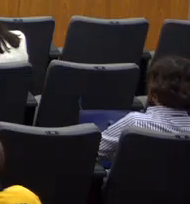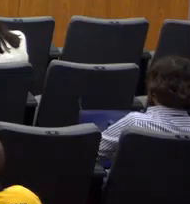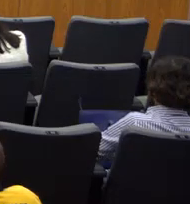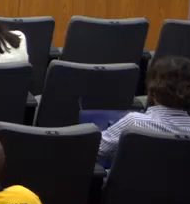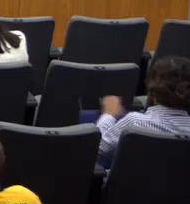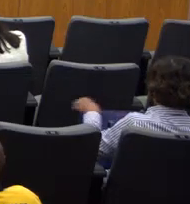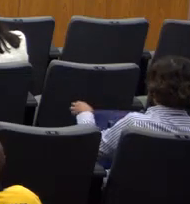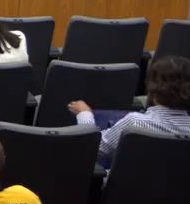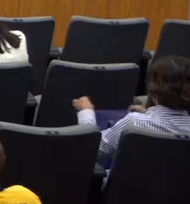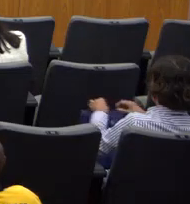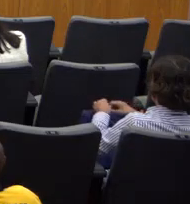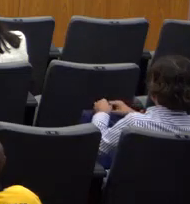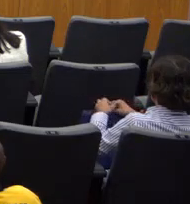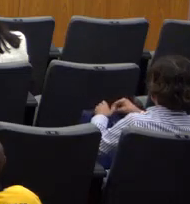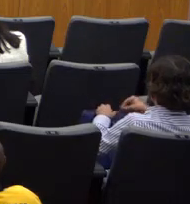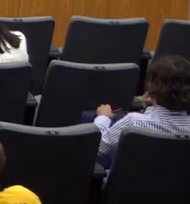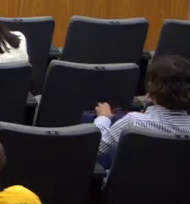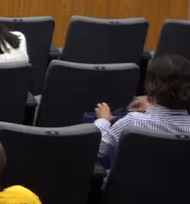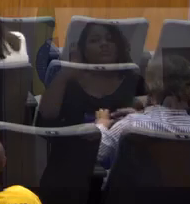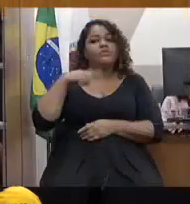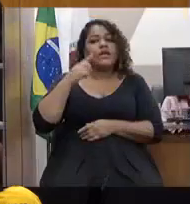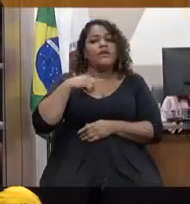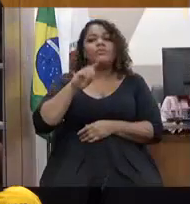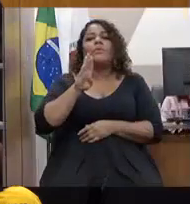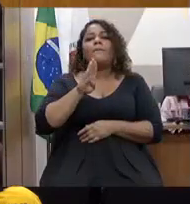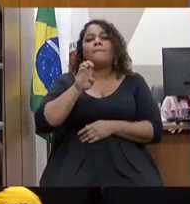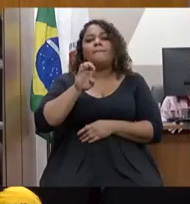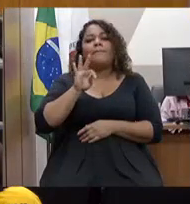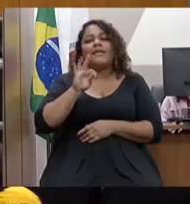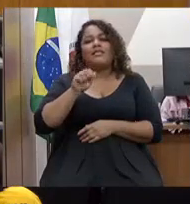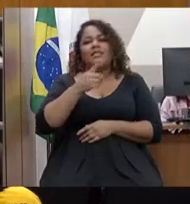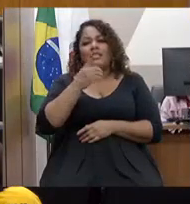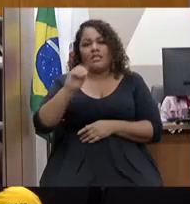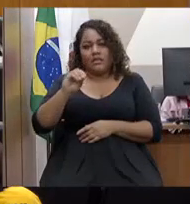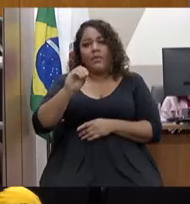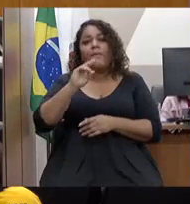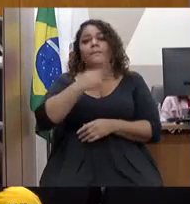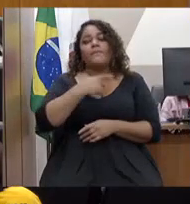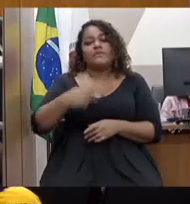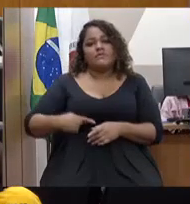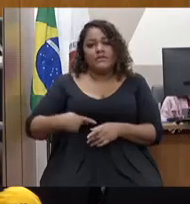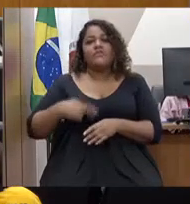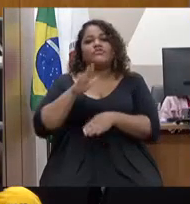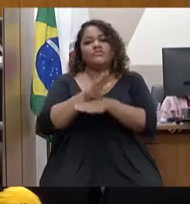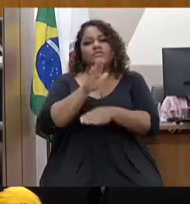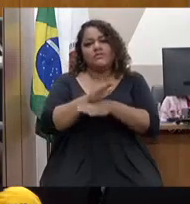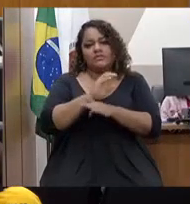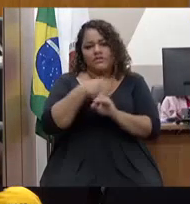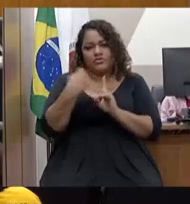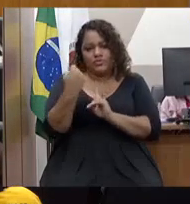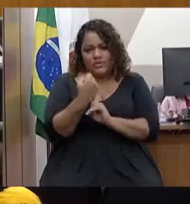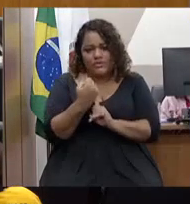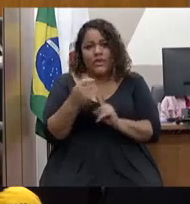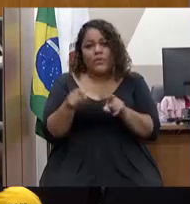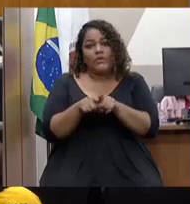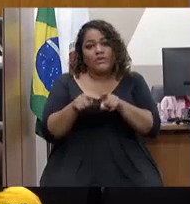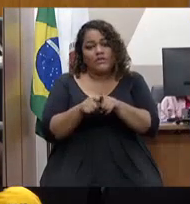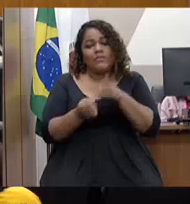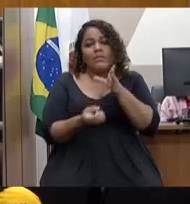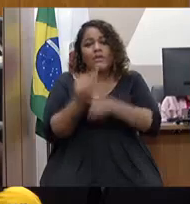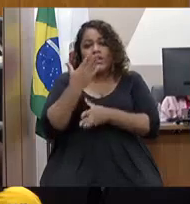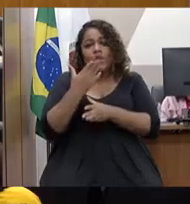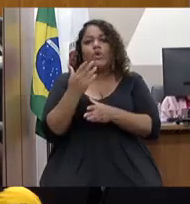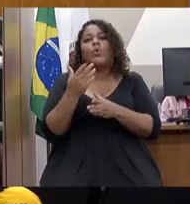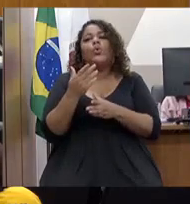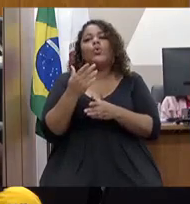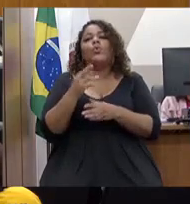Betão presidente da Comissão do trabalho da Previdência da Assistência Social e autor do requerimento que deu origem a esse debate